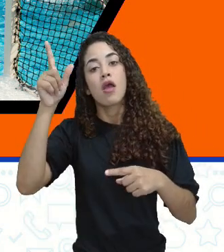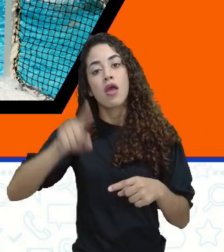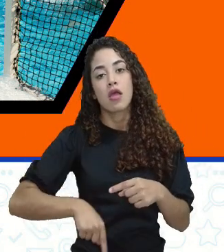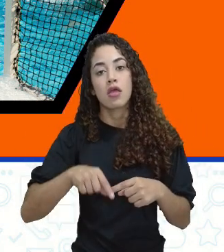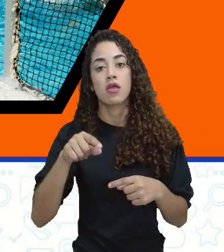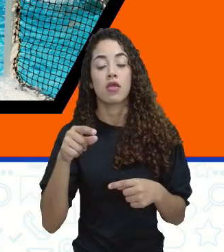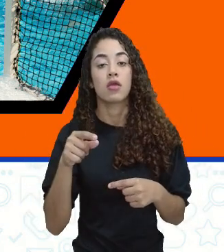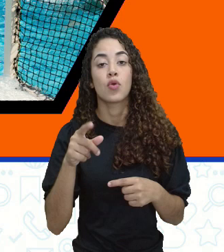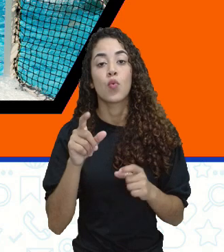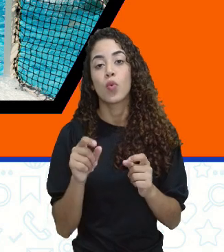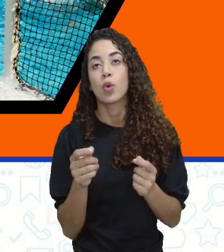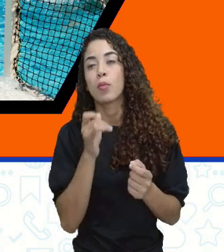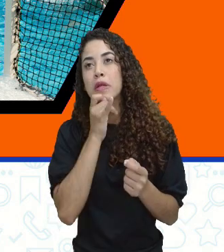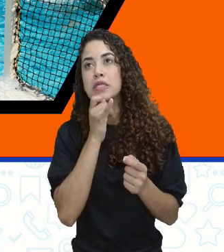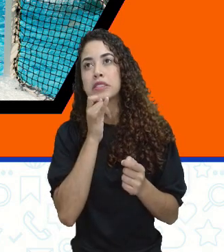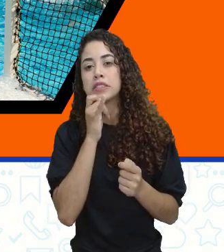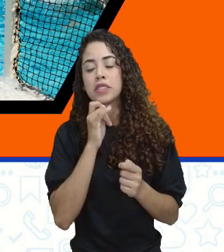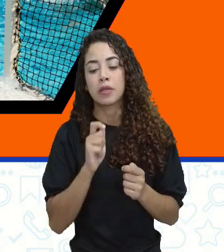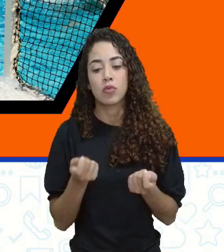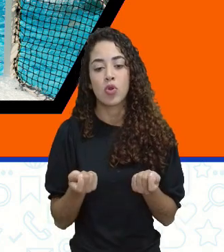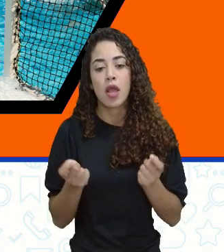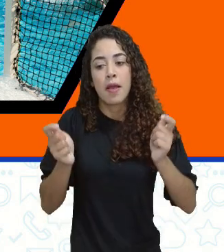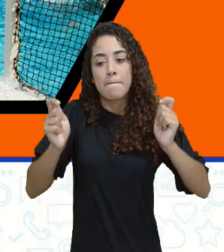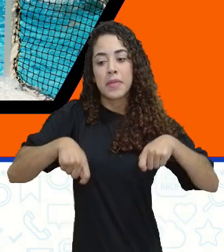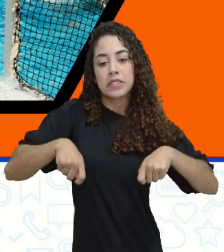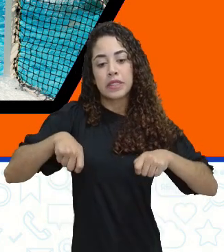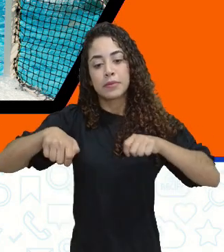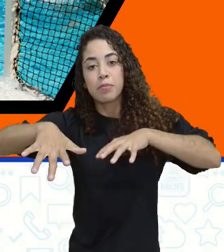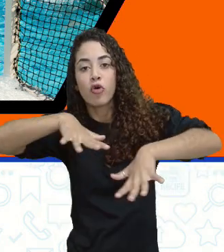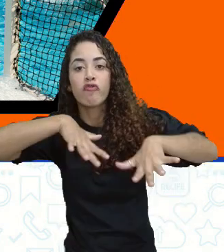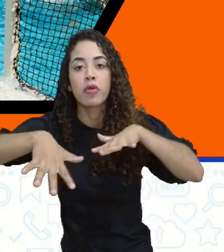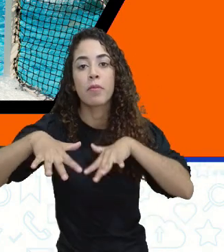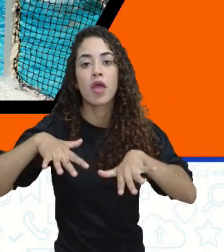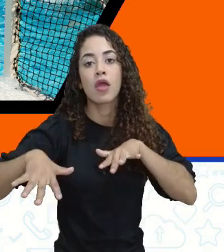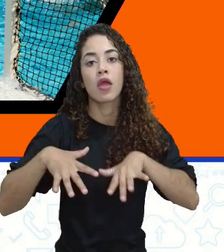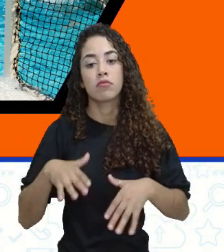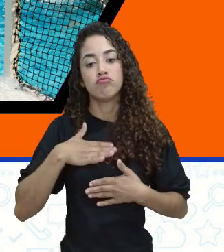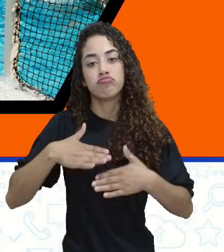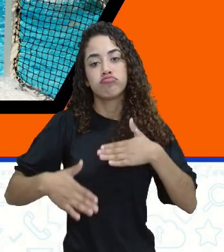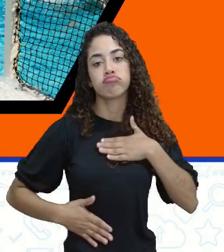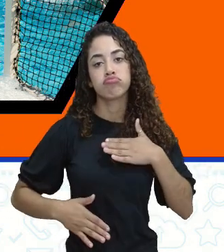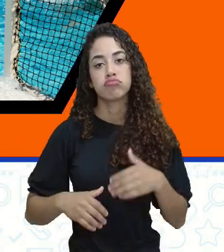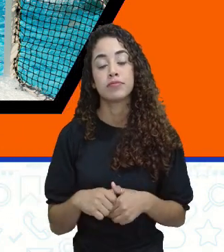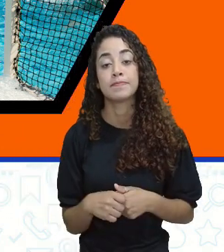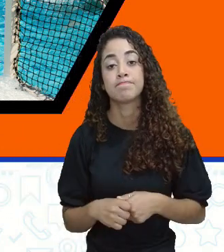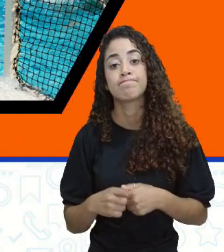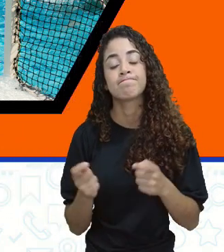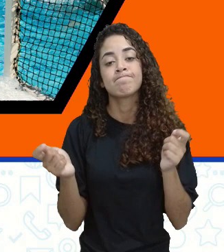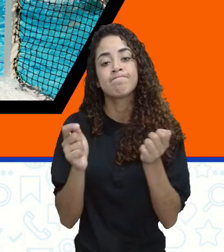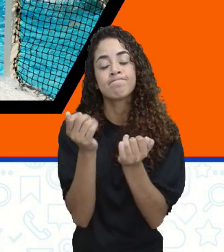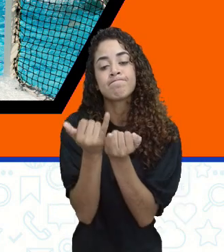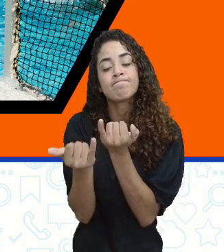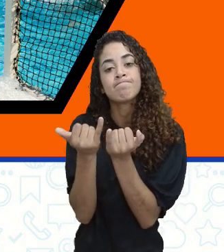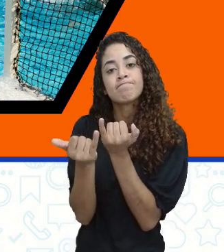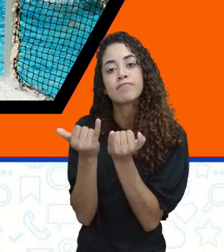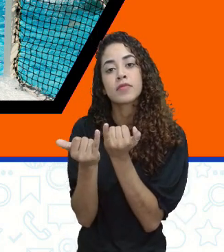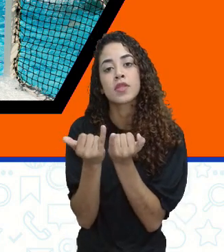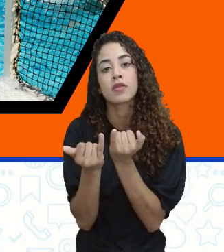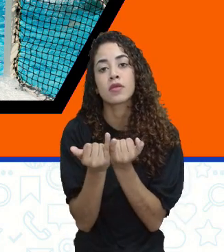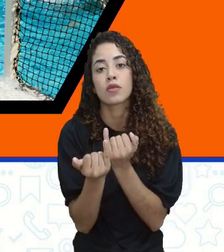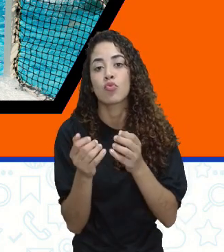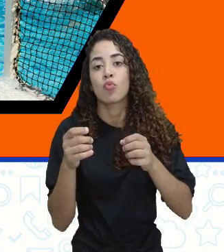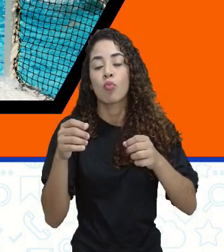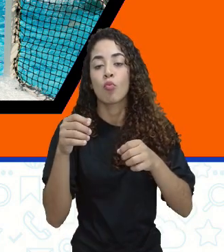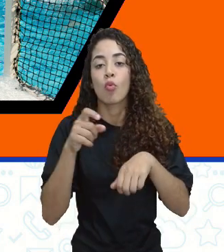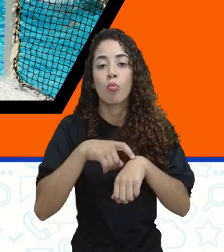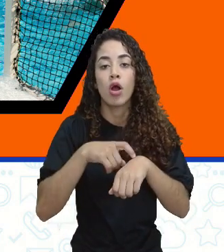Exigências da nossa capacidade aí de movimento, né? Capacidade motora, que sejam semelhantes no desenvolvimento de